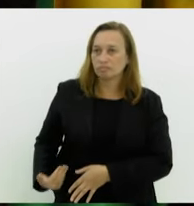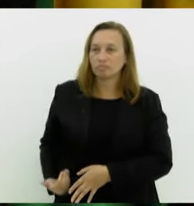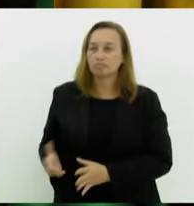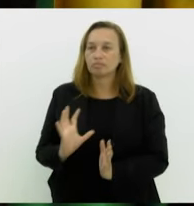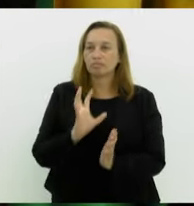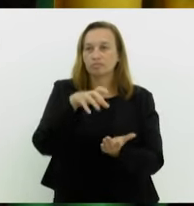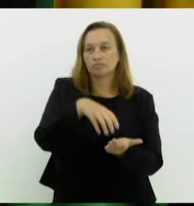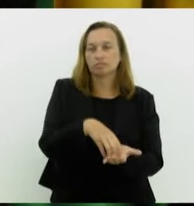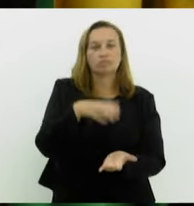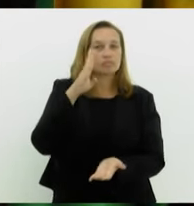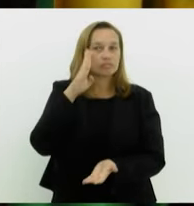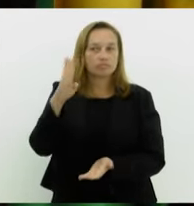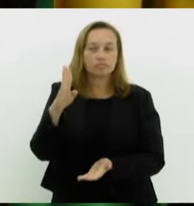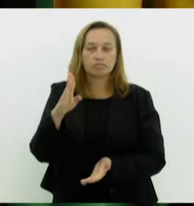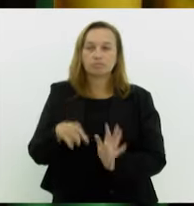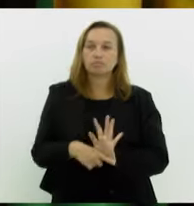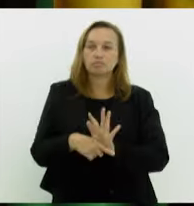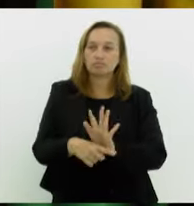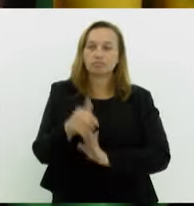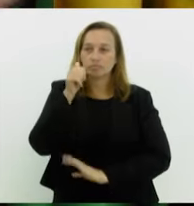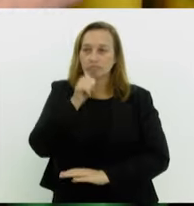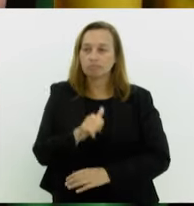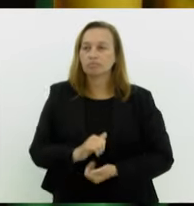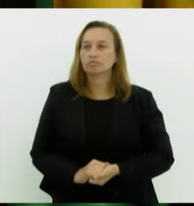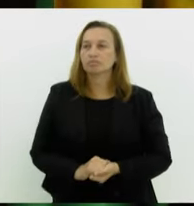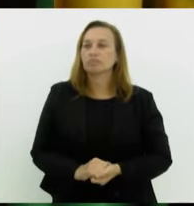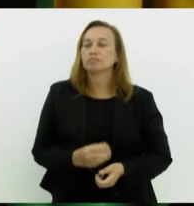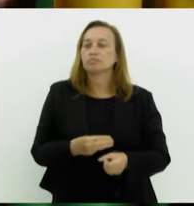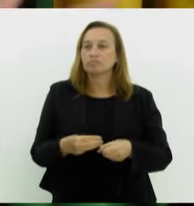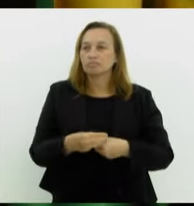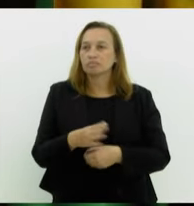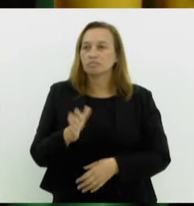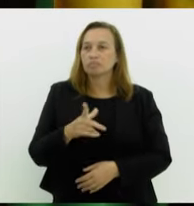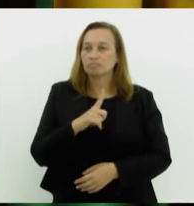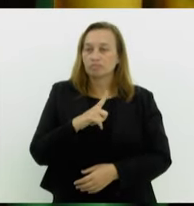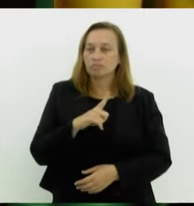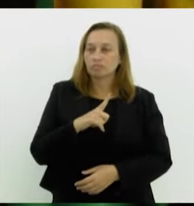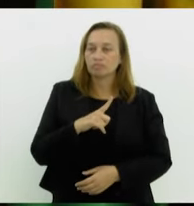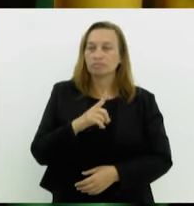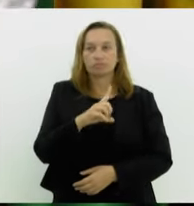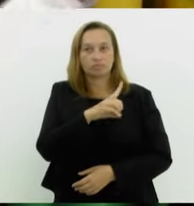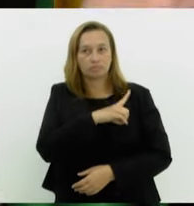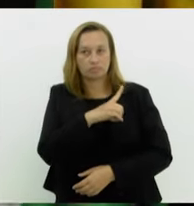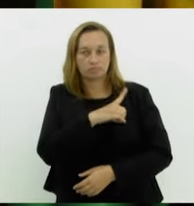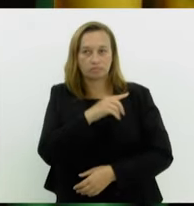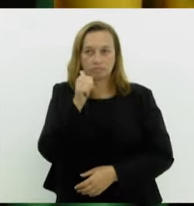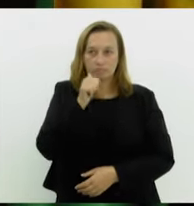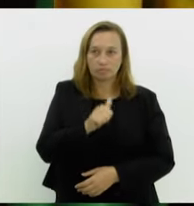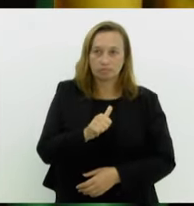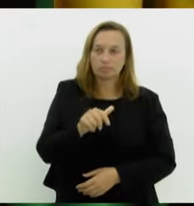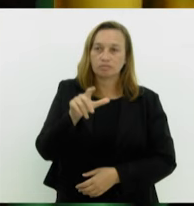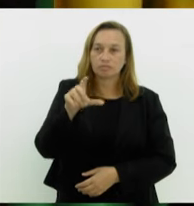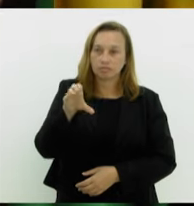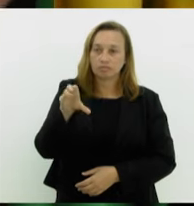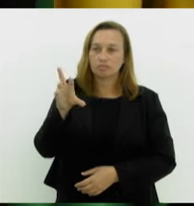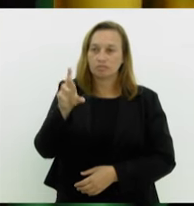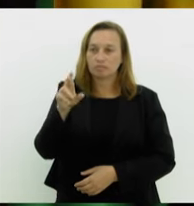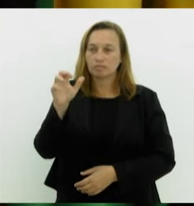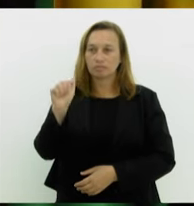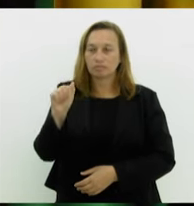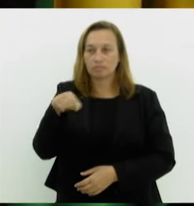especializados de Atendimento à Mulher a maioria dos municípios já tem os cãs já tem tem o esrange ele tem uma variação